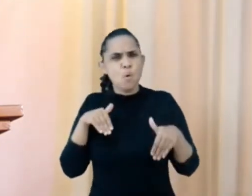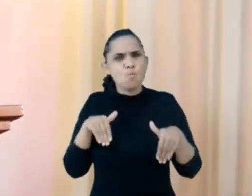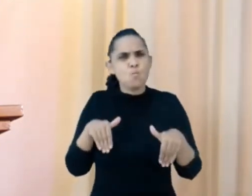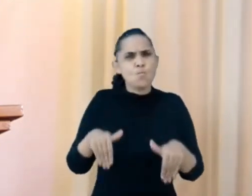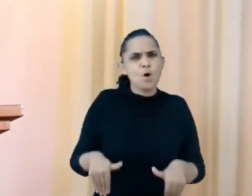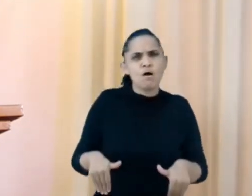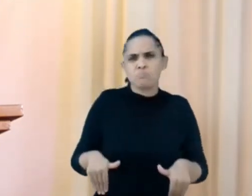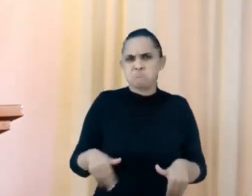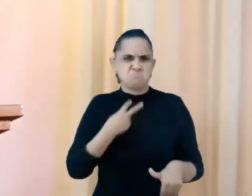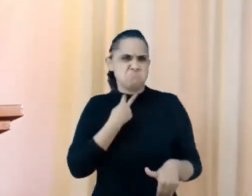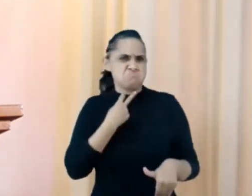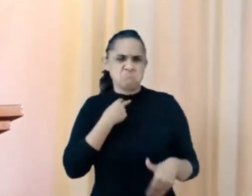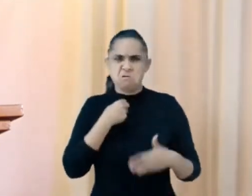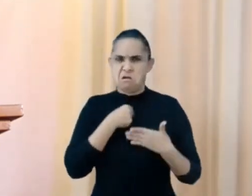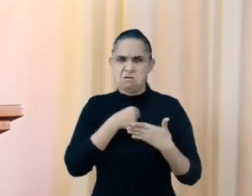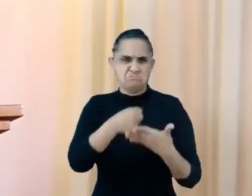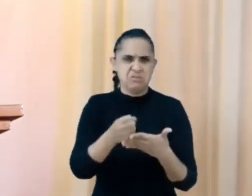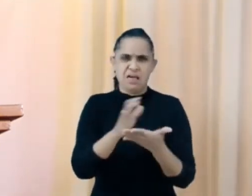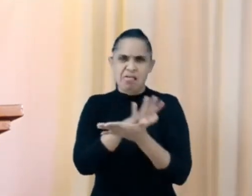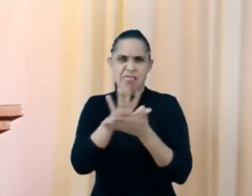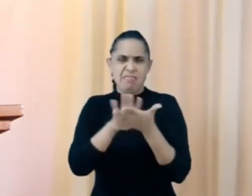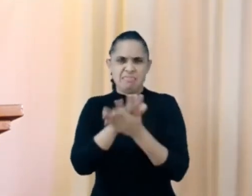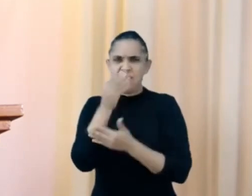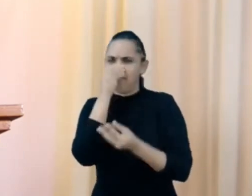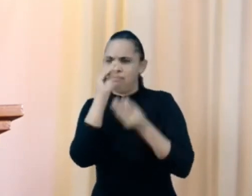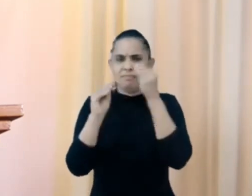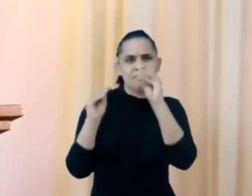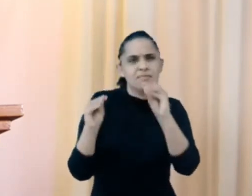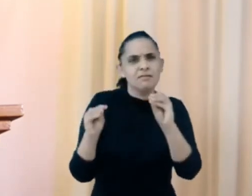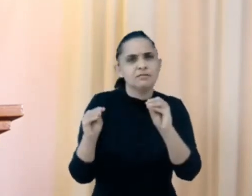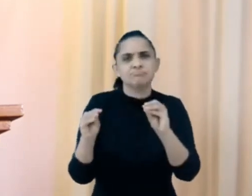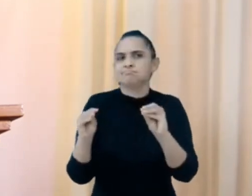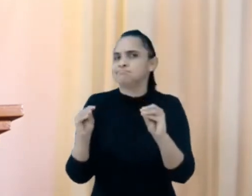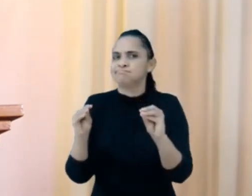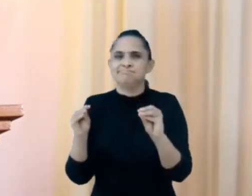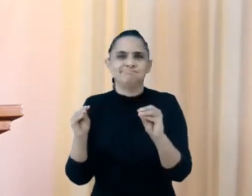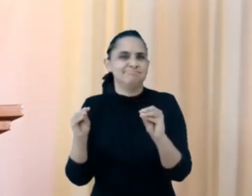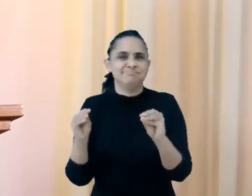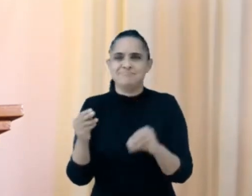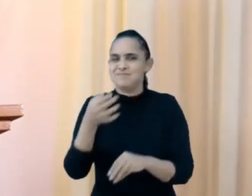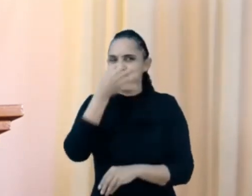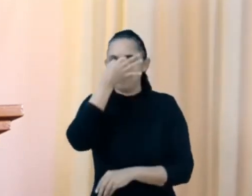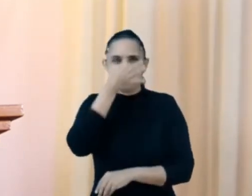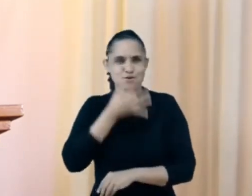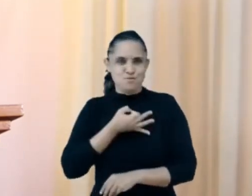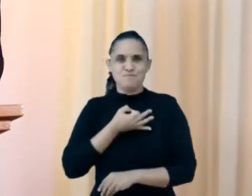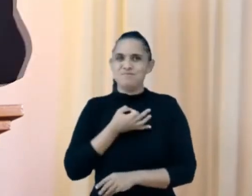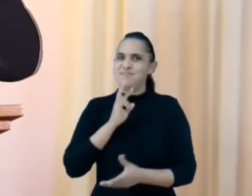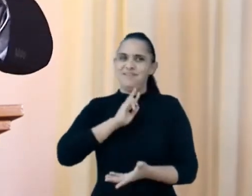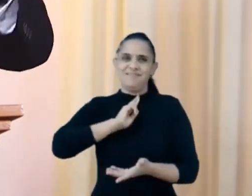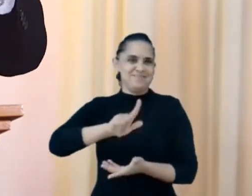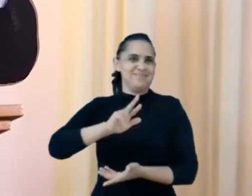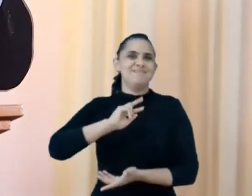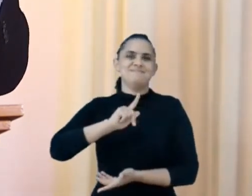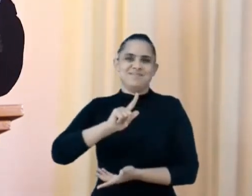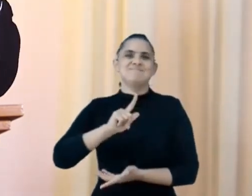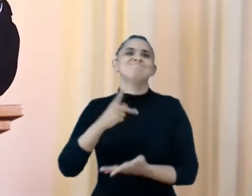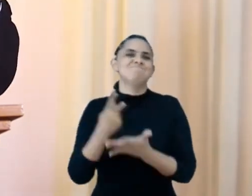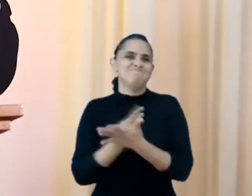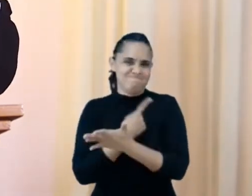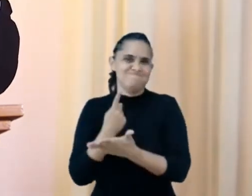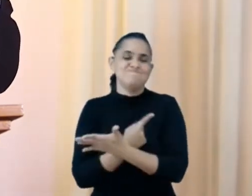compartilhar, a atender a necessidade do meu próximo, eu não estou sendo honesto para com Deus. Porque Deus me dá